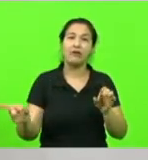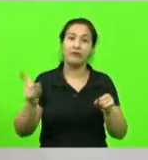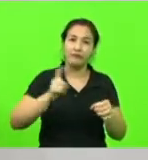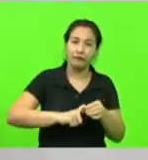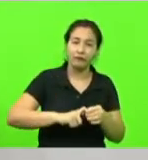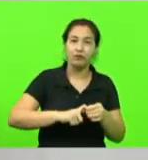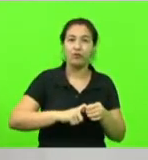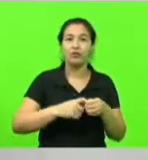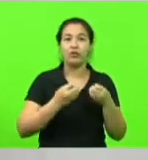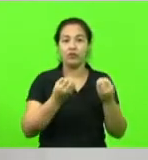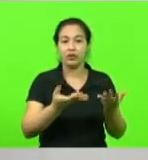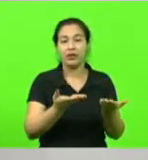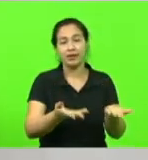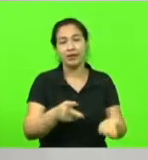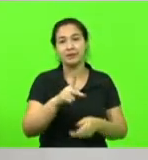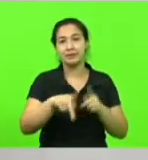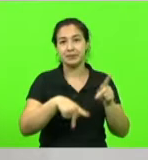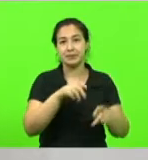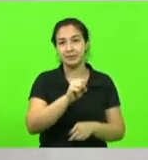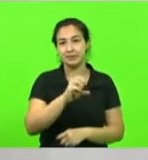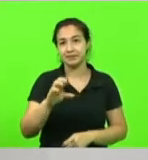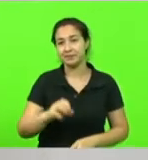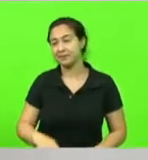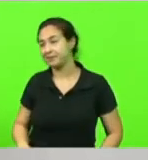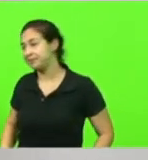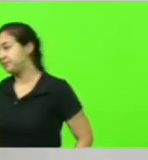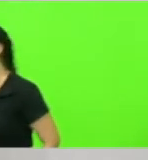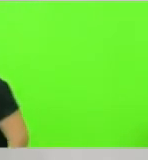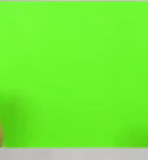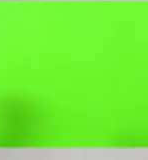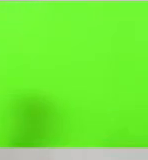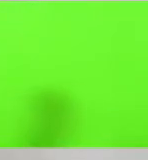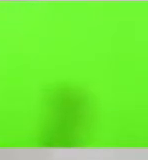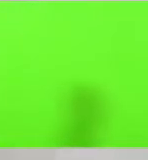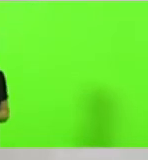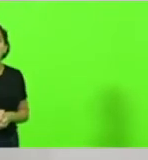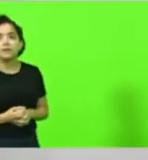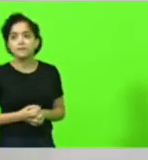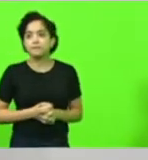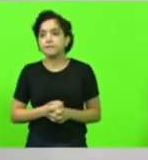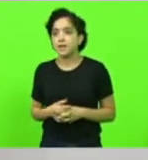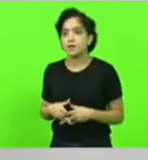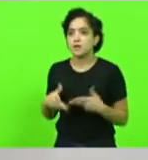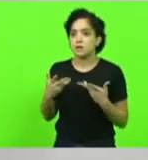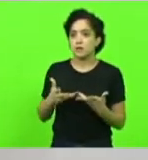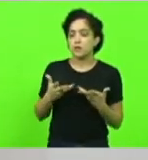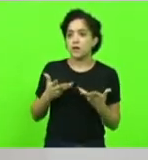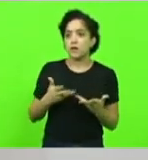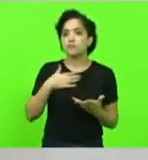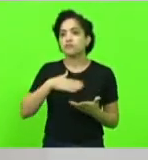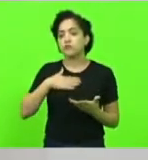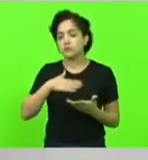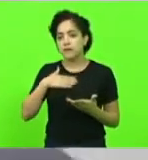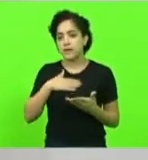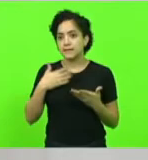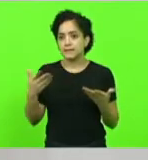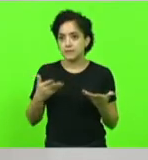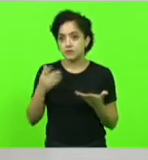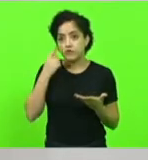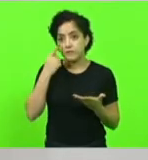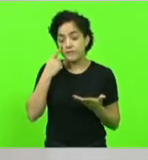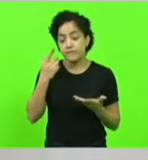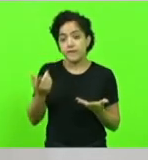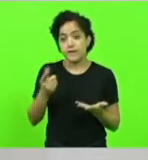povo catarinense. E eu quero, senhor presidente, dizer que gostaria muitíssimo de ver esse